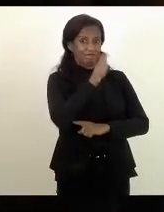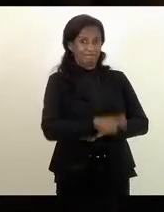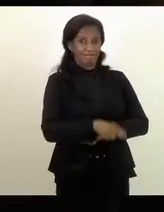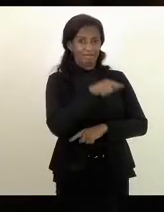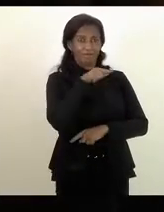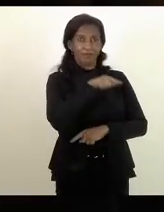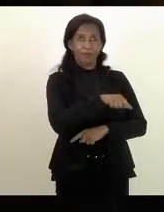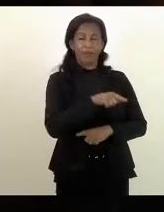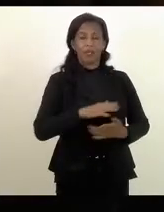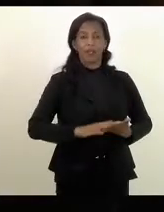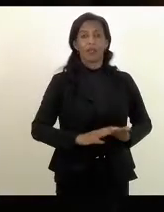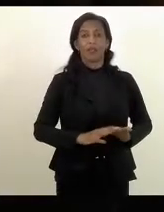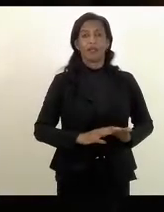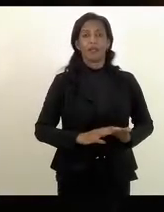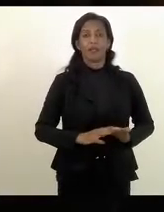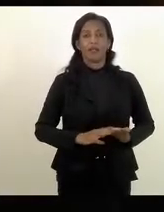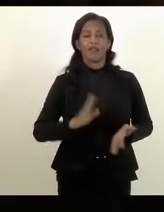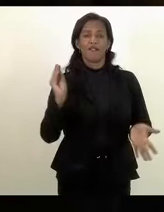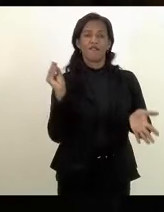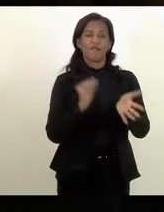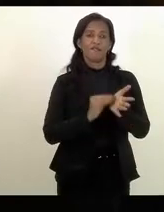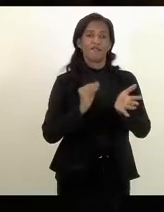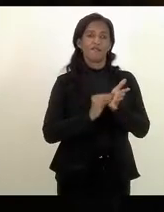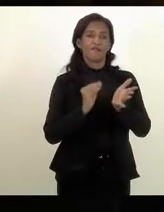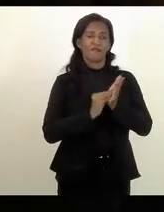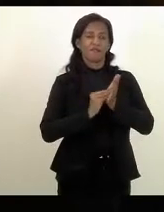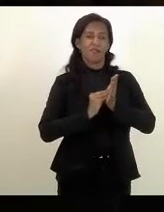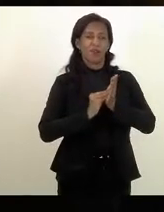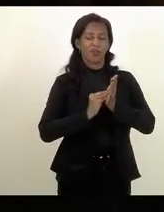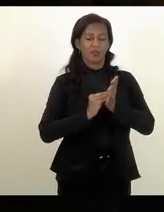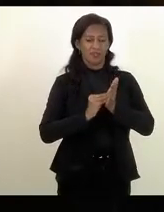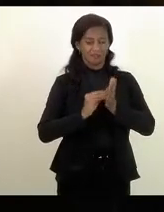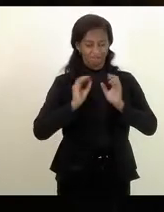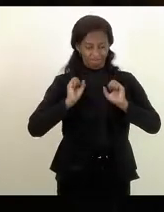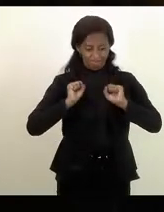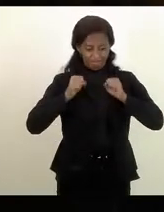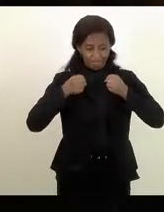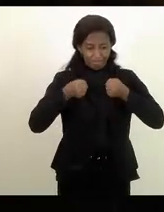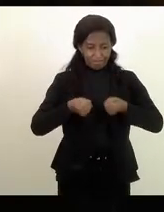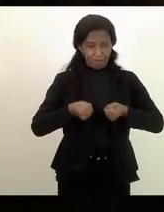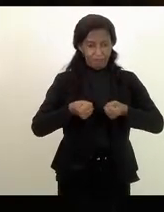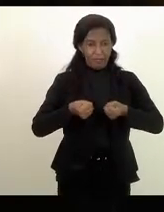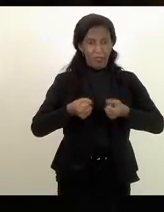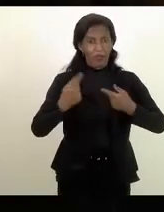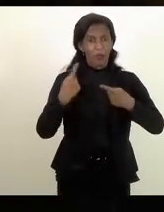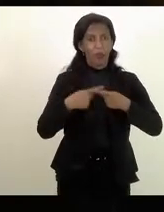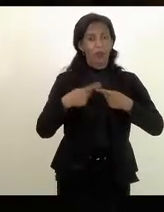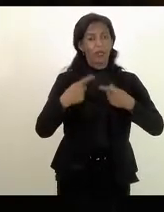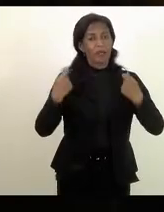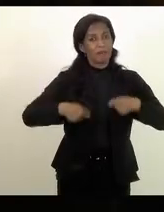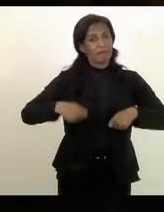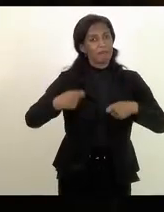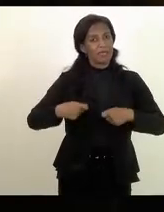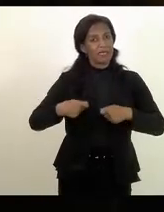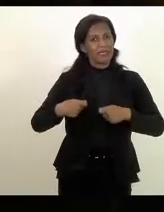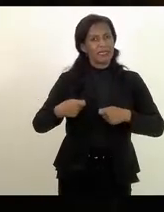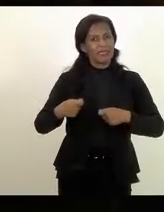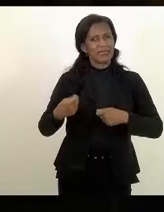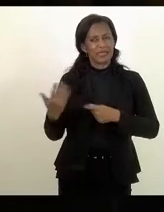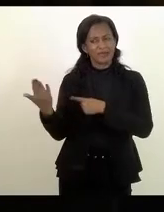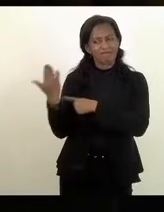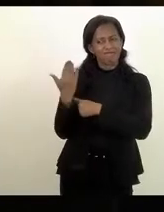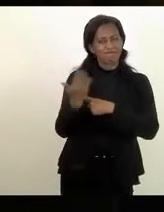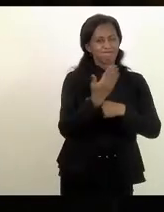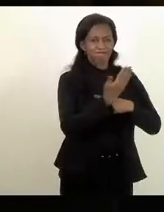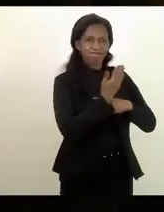incapacidade dela por conta da dependência financeira e muitas vezes com os